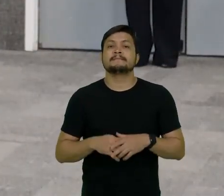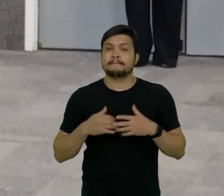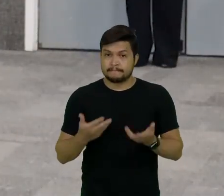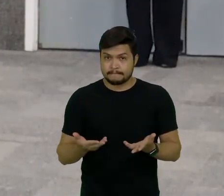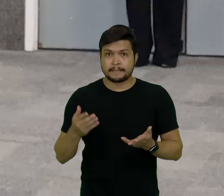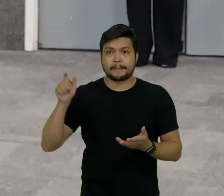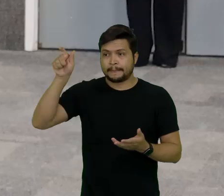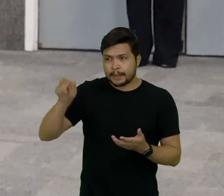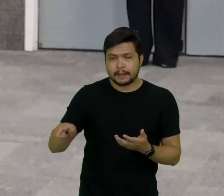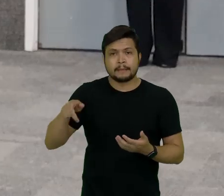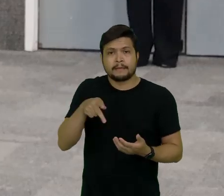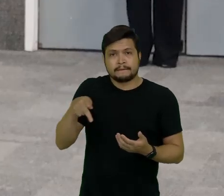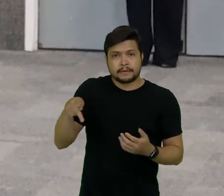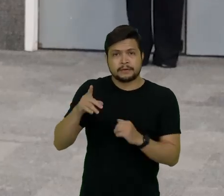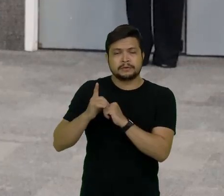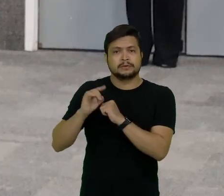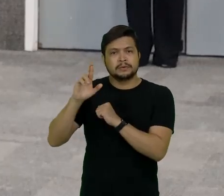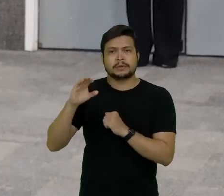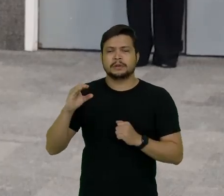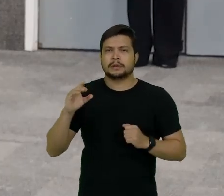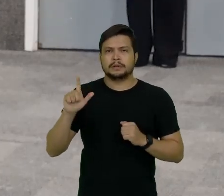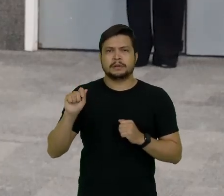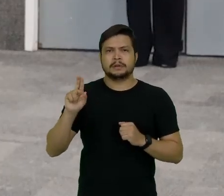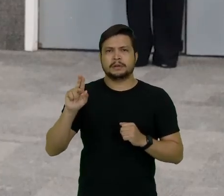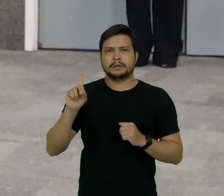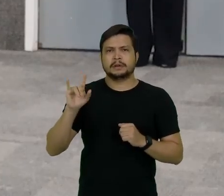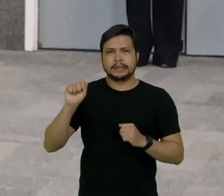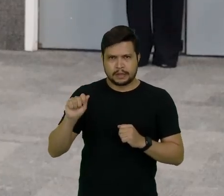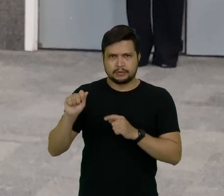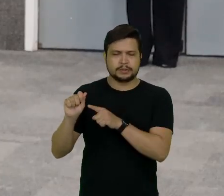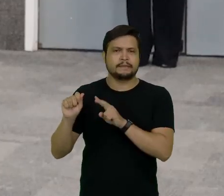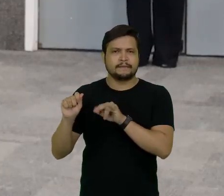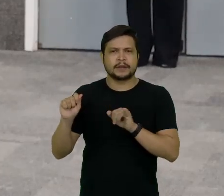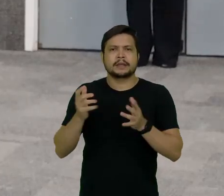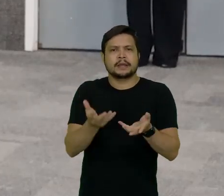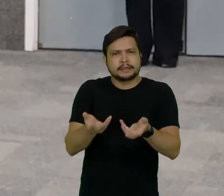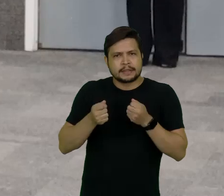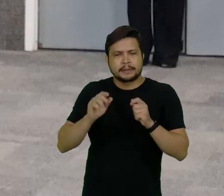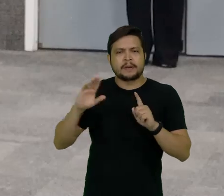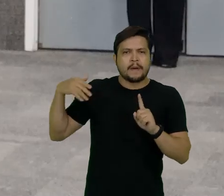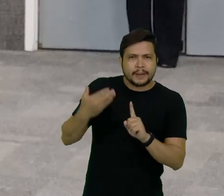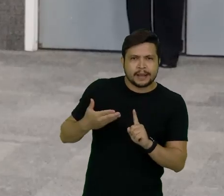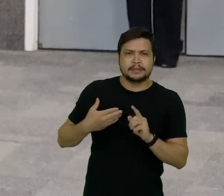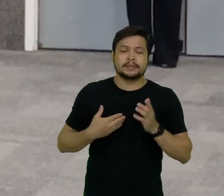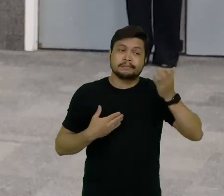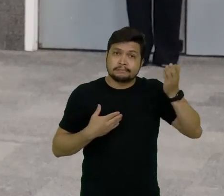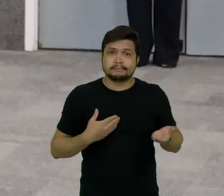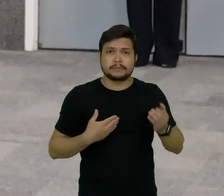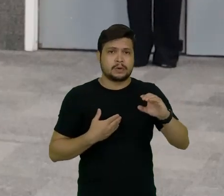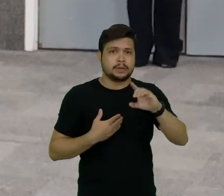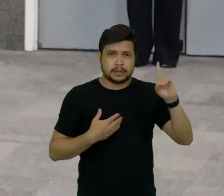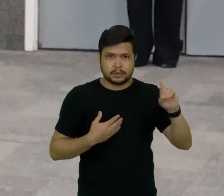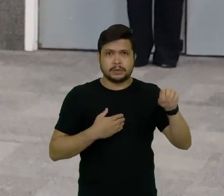Docente homenageado, professora doutora Cláudia Goulart de Abreu, que receberá das mãos da coordenadora do curso de zootecnia,